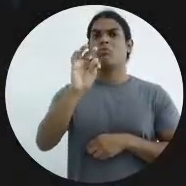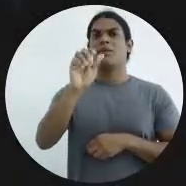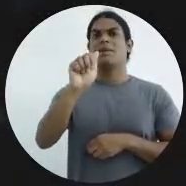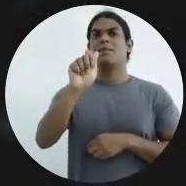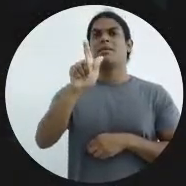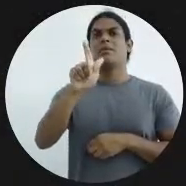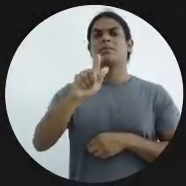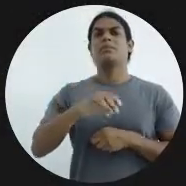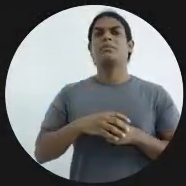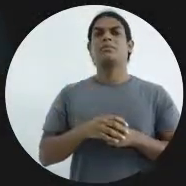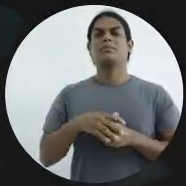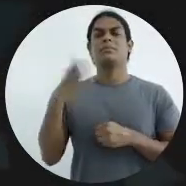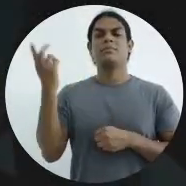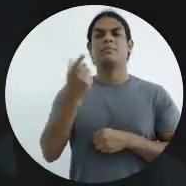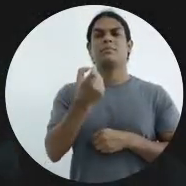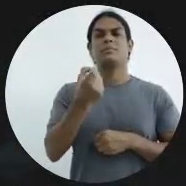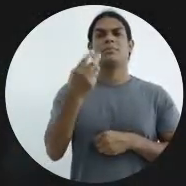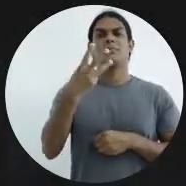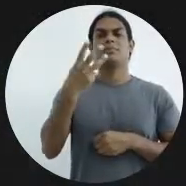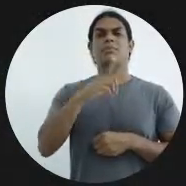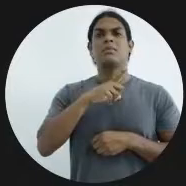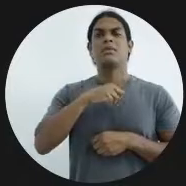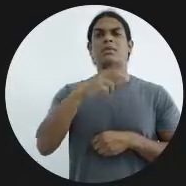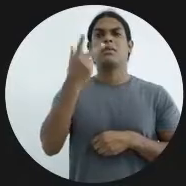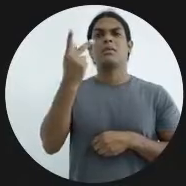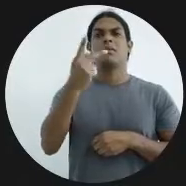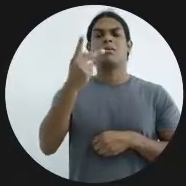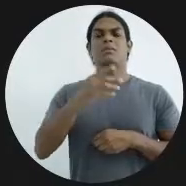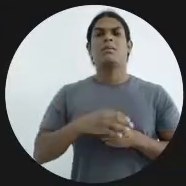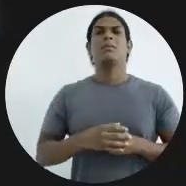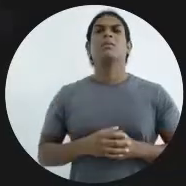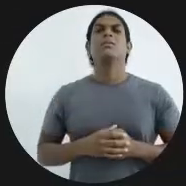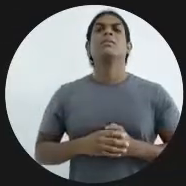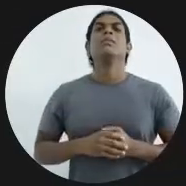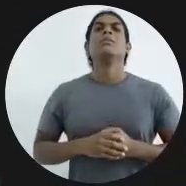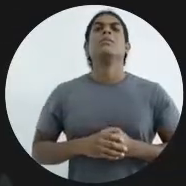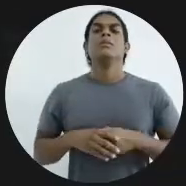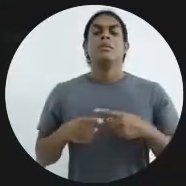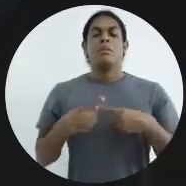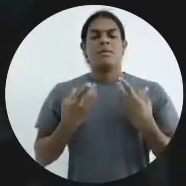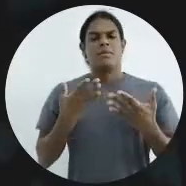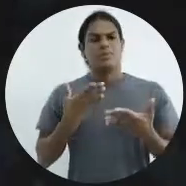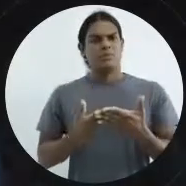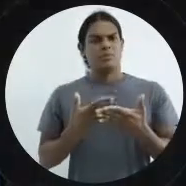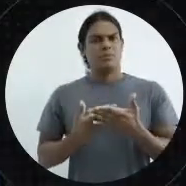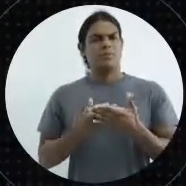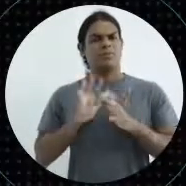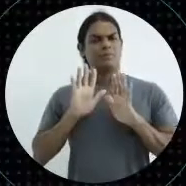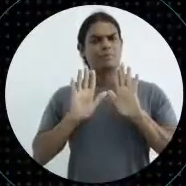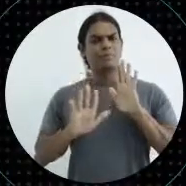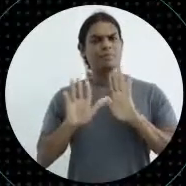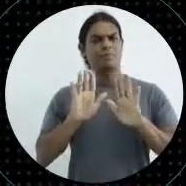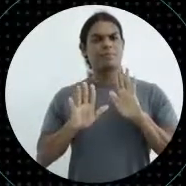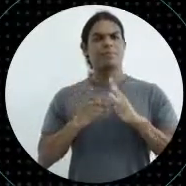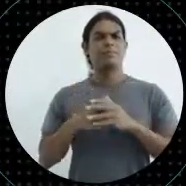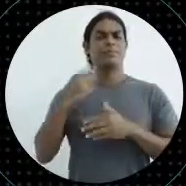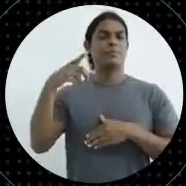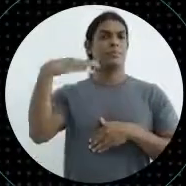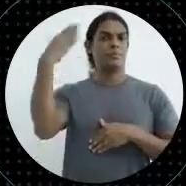3, a gente tem um P, a gente está selecionando a tag. Mas vamos ver isso com mais detalhes, mais na